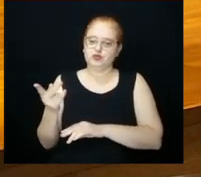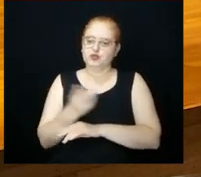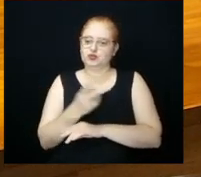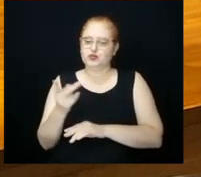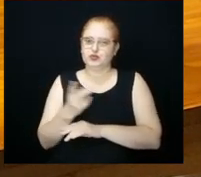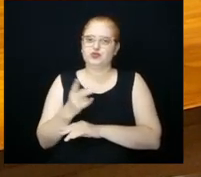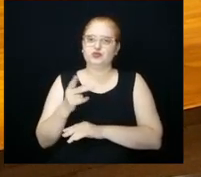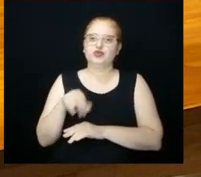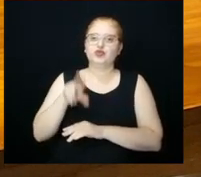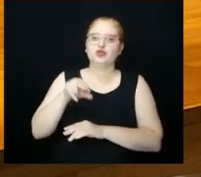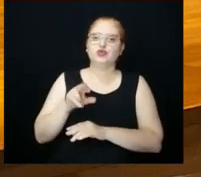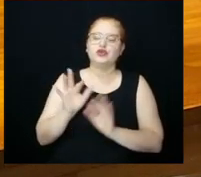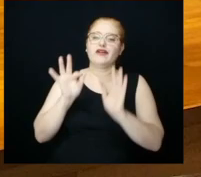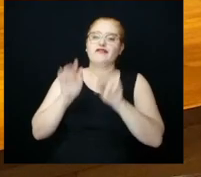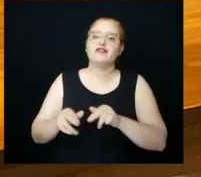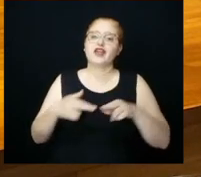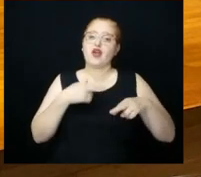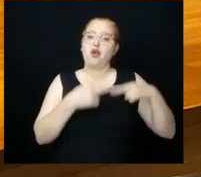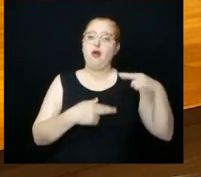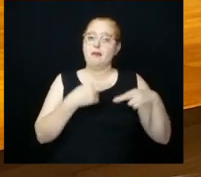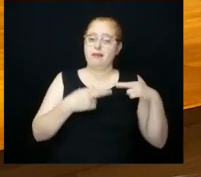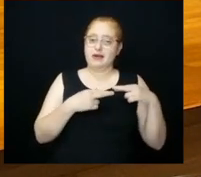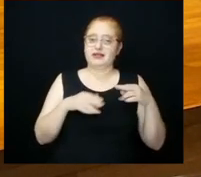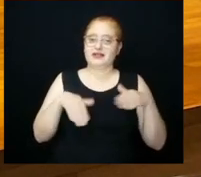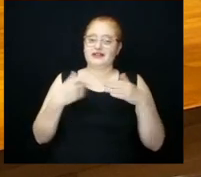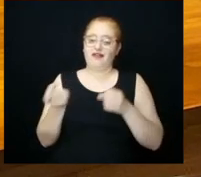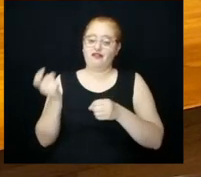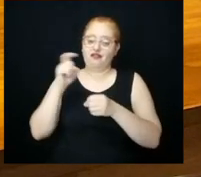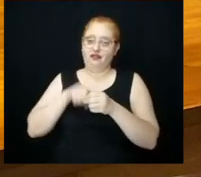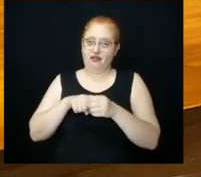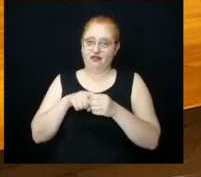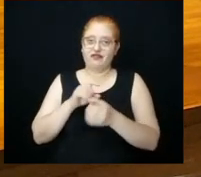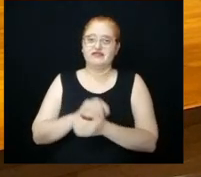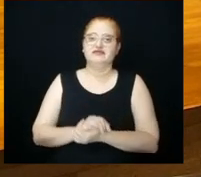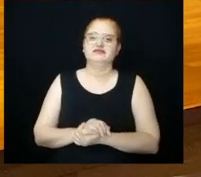nunca terminam o romance de fato, e esse retorno,